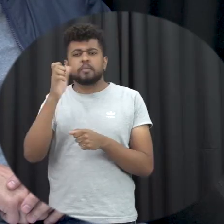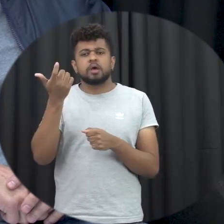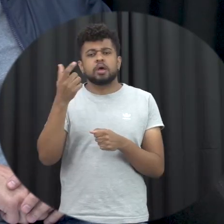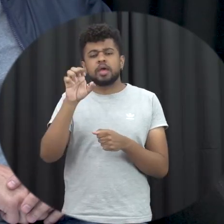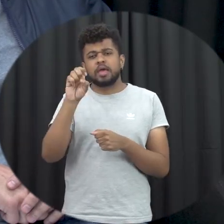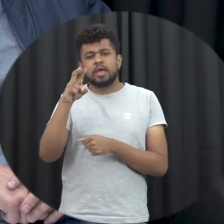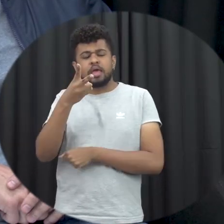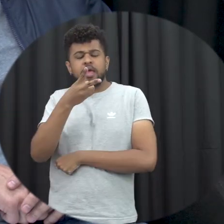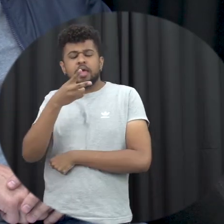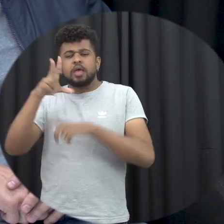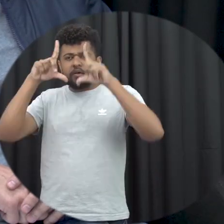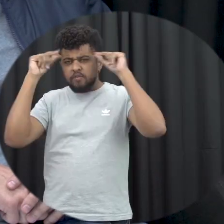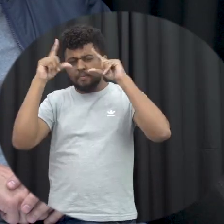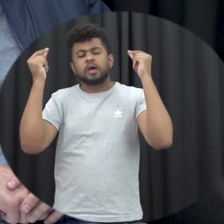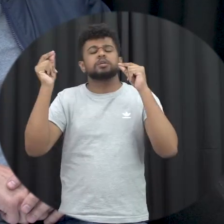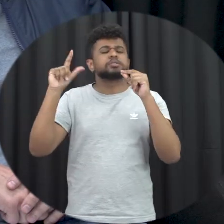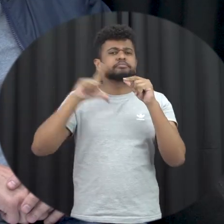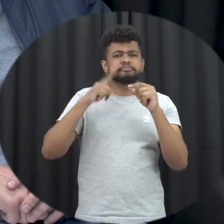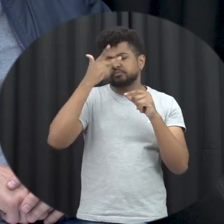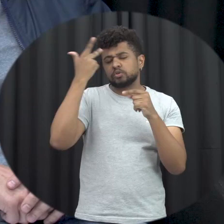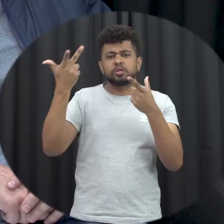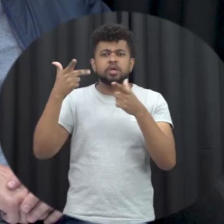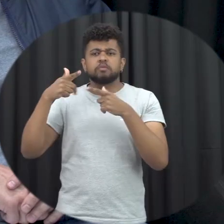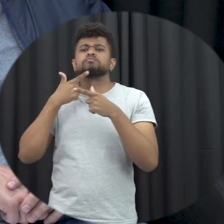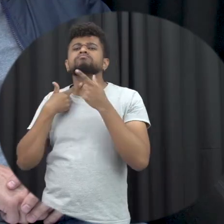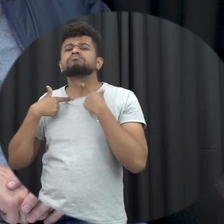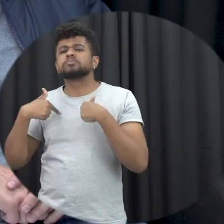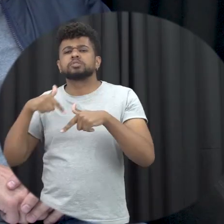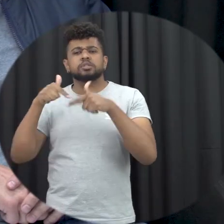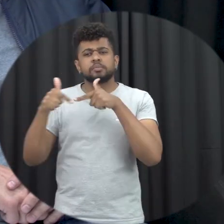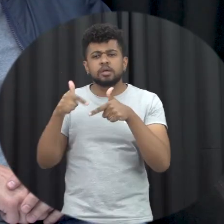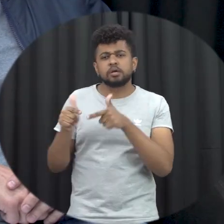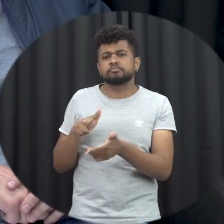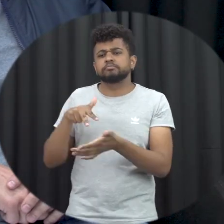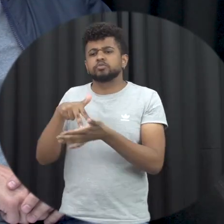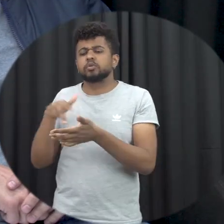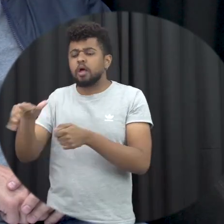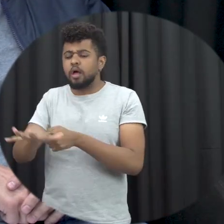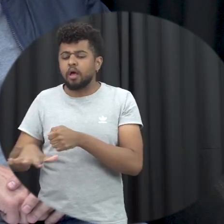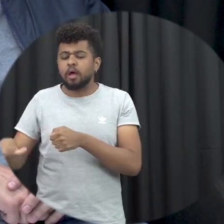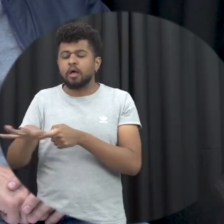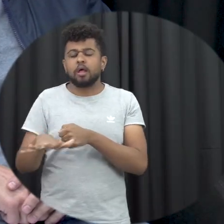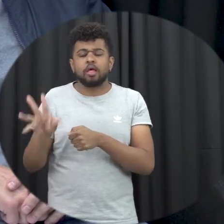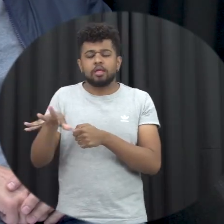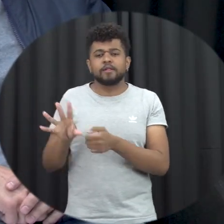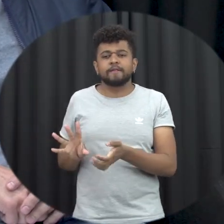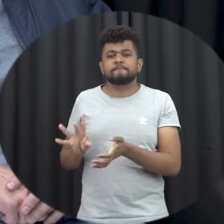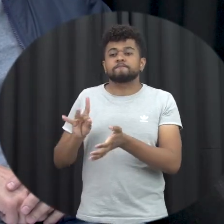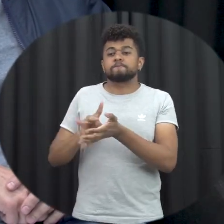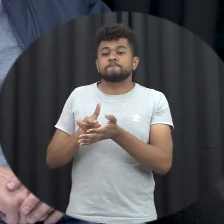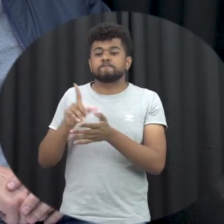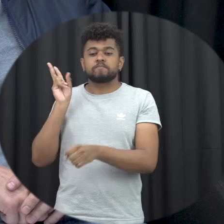de preparo, né, e para se colocar no mercado, de postura, né, em relação a essa área que é tão também combalida